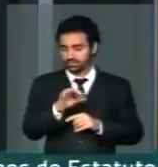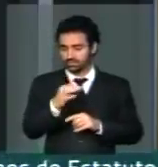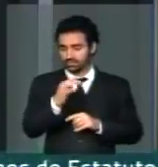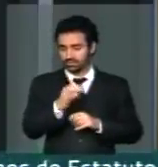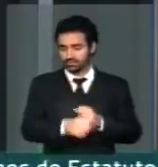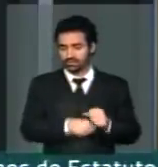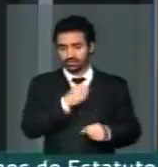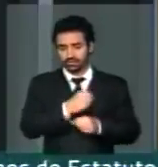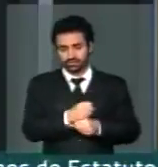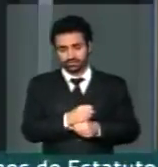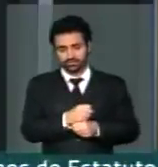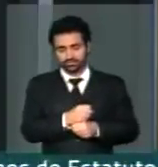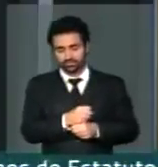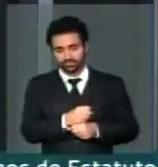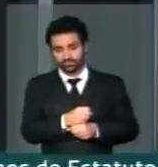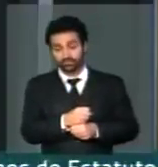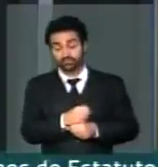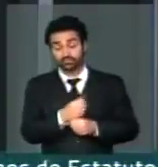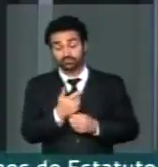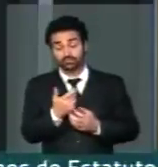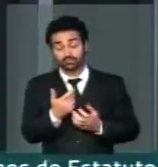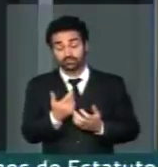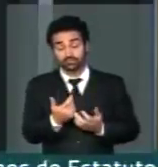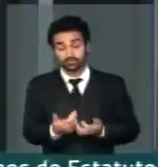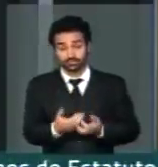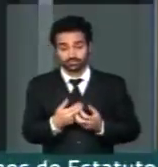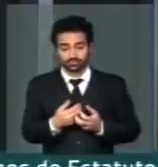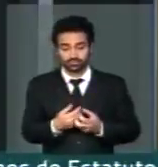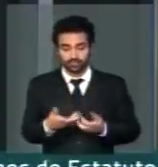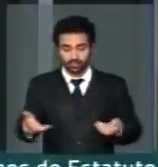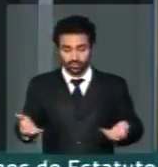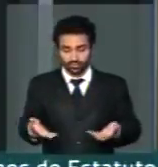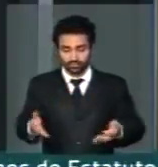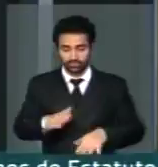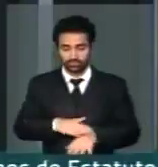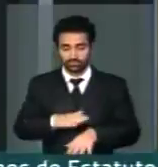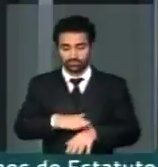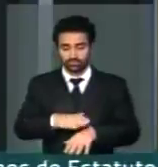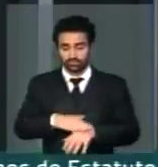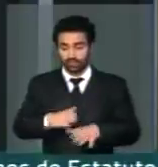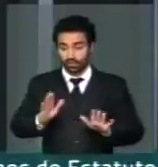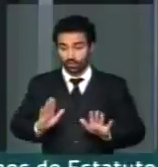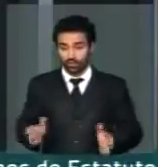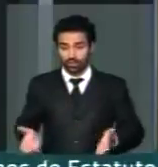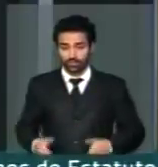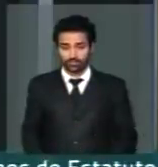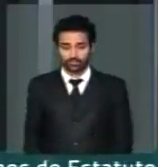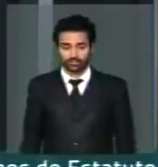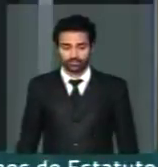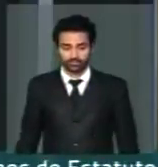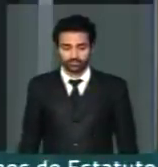respeitados. Então eu gostaria de, no momento de hoje, nesse exato momento,